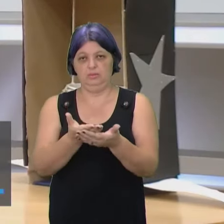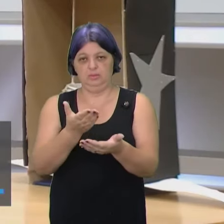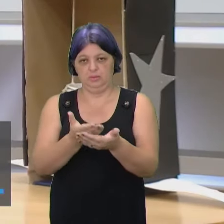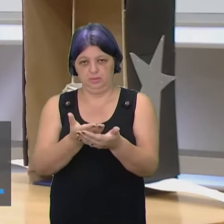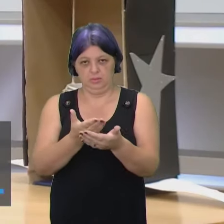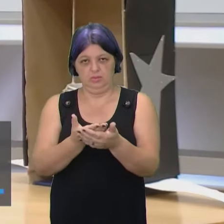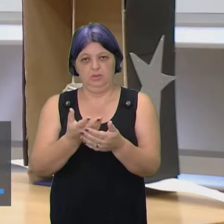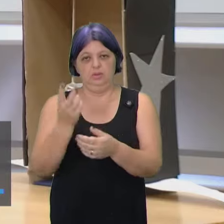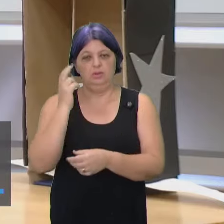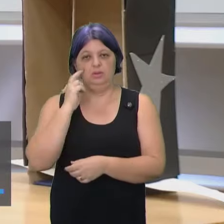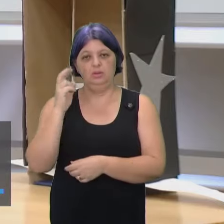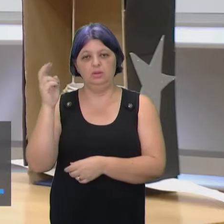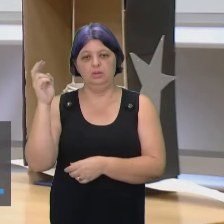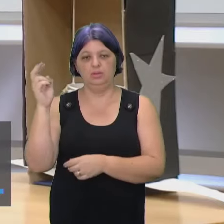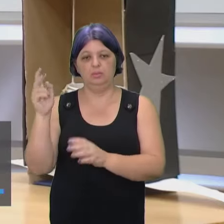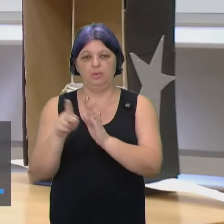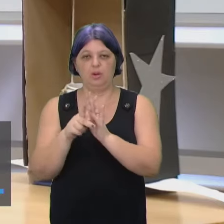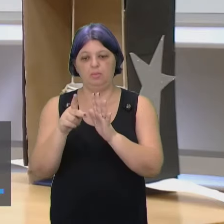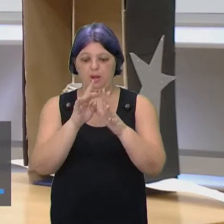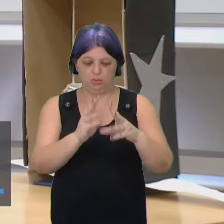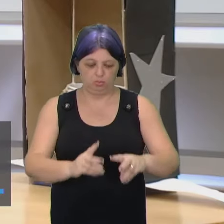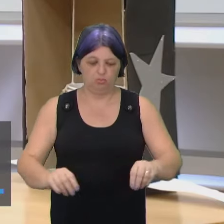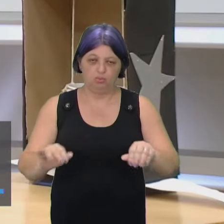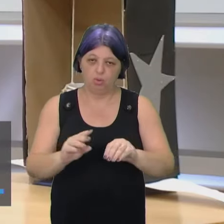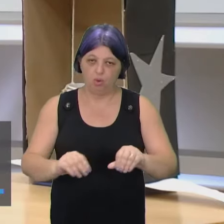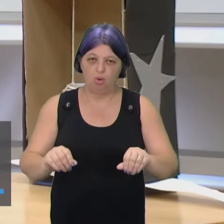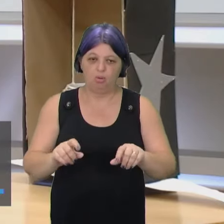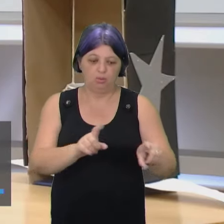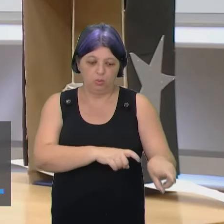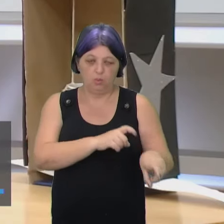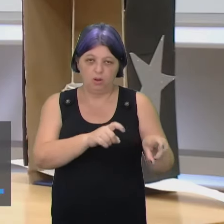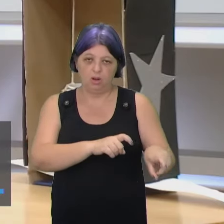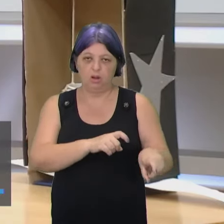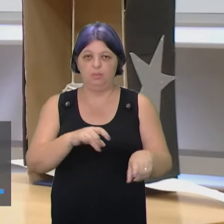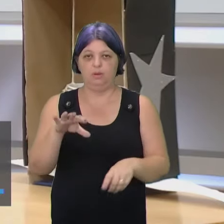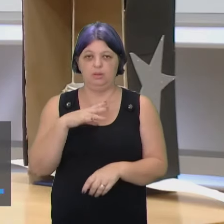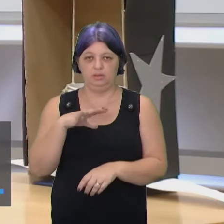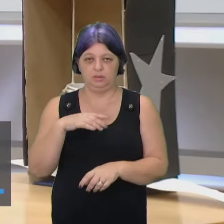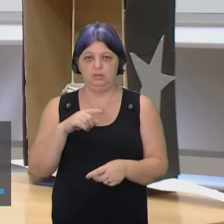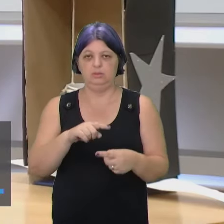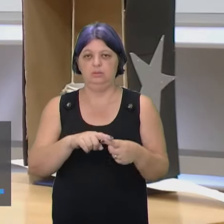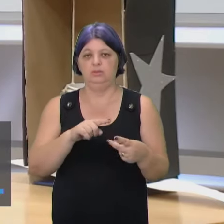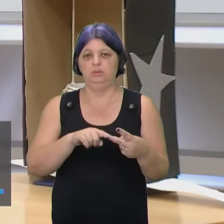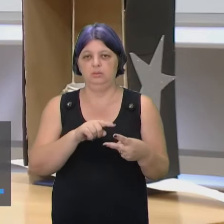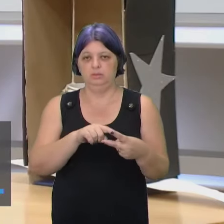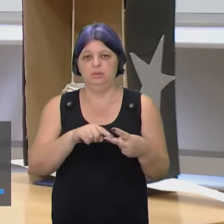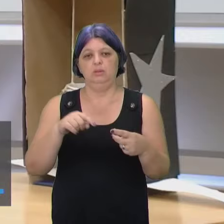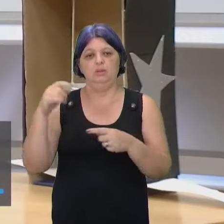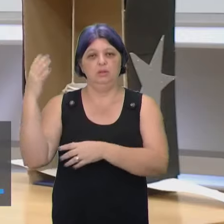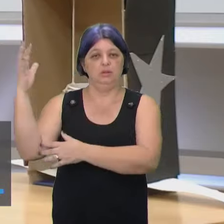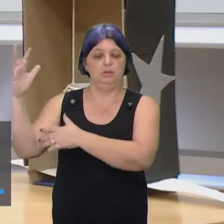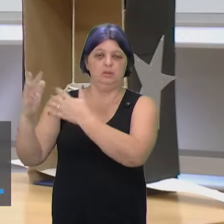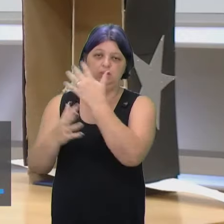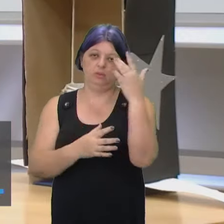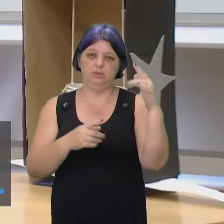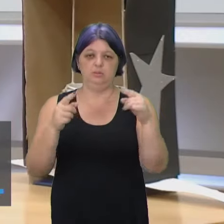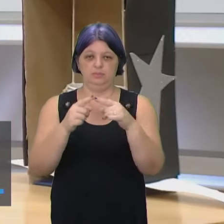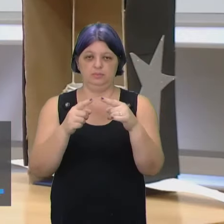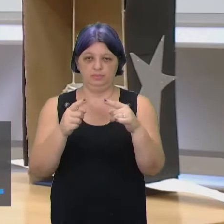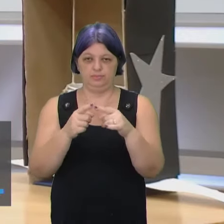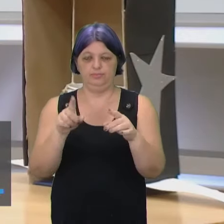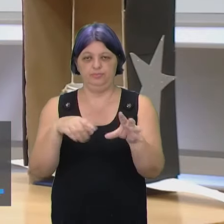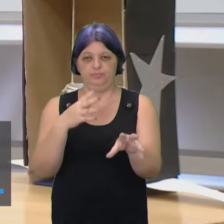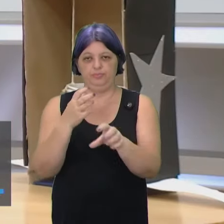a cultura do solo, do campo, a cidade, que tem duas áreas de conhecimento, né, humanidades com a natureza, e a gente está numa desses